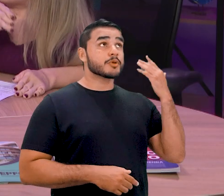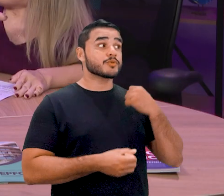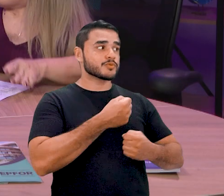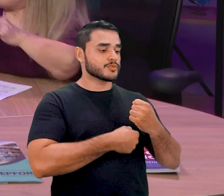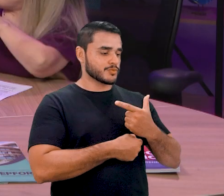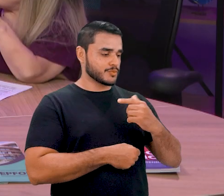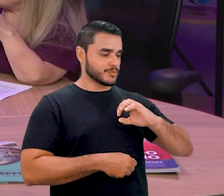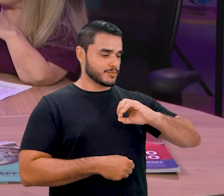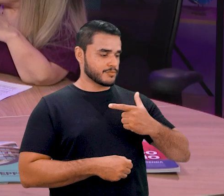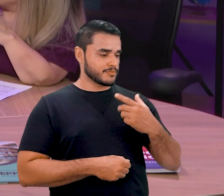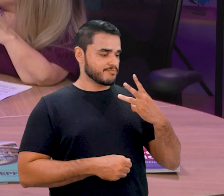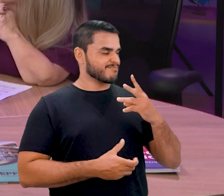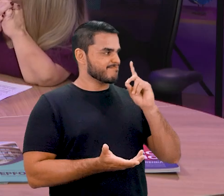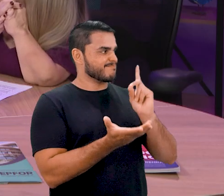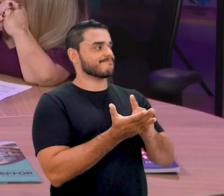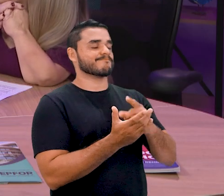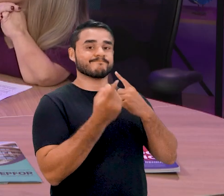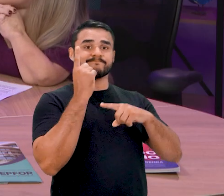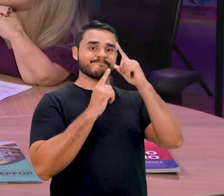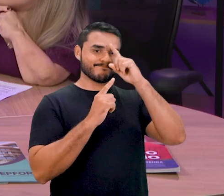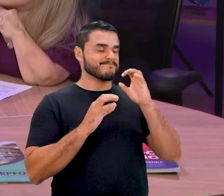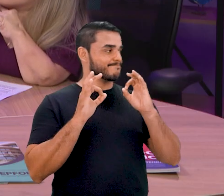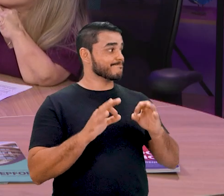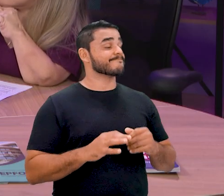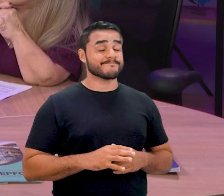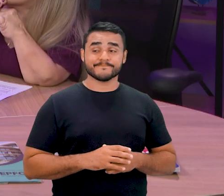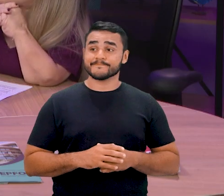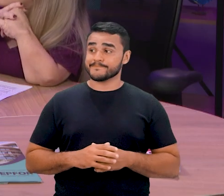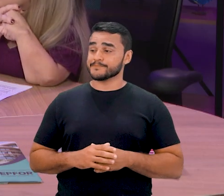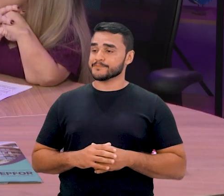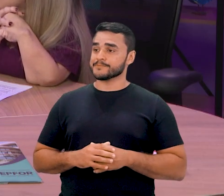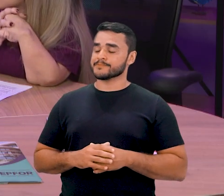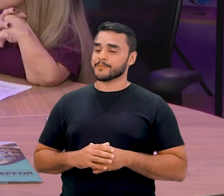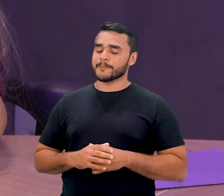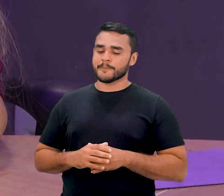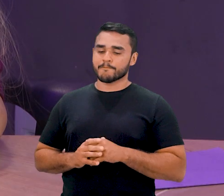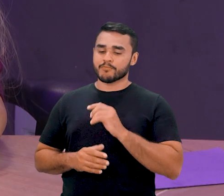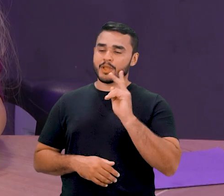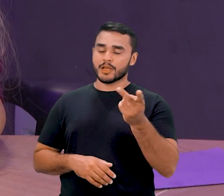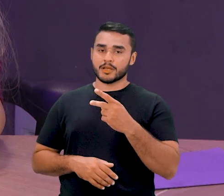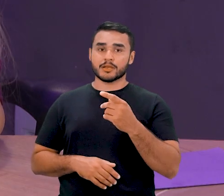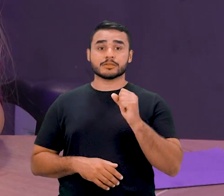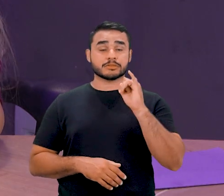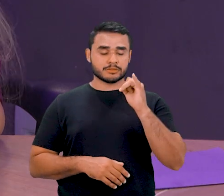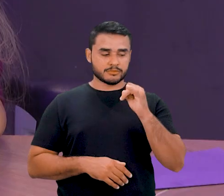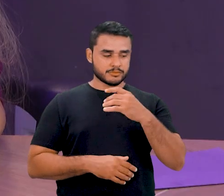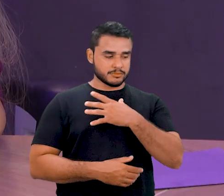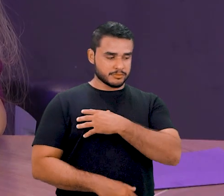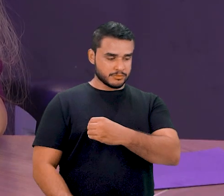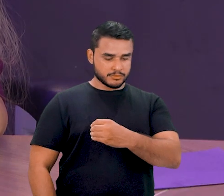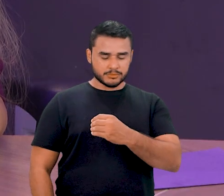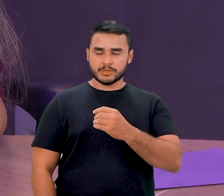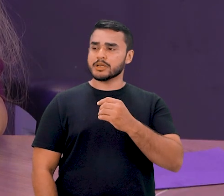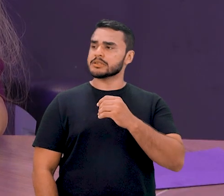vida profissional e pessoal também. Me fala... Muita gente se fala quando a gente é mãe, pessoa com deficiência, que a gente não pode ser